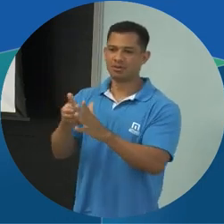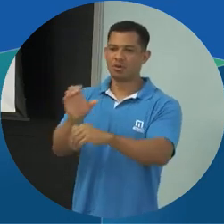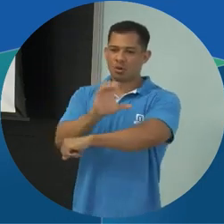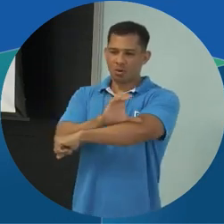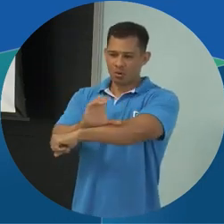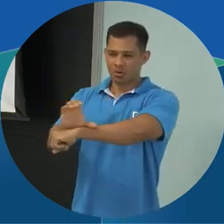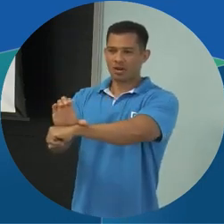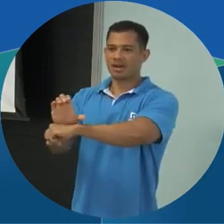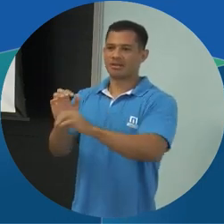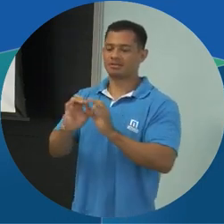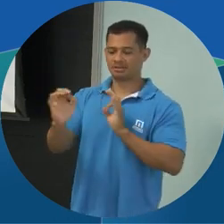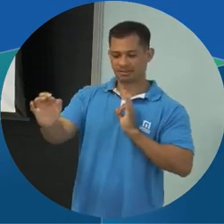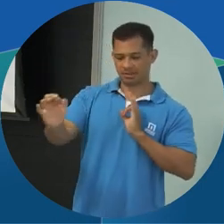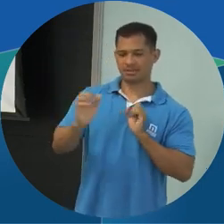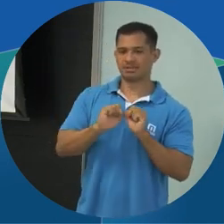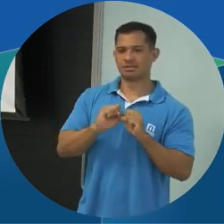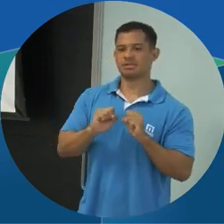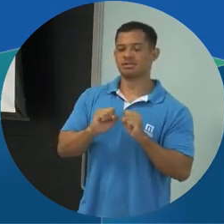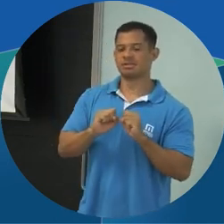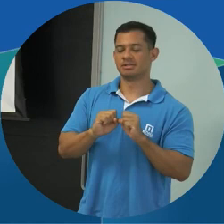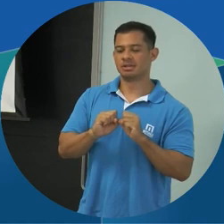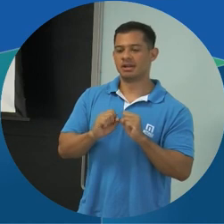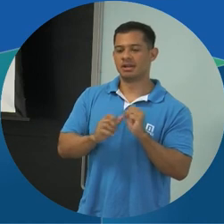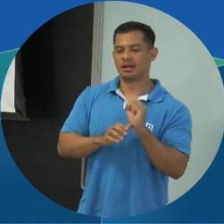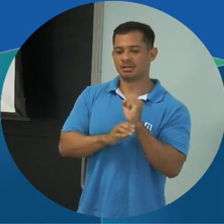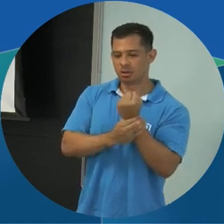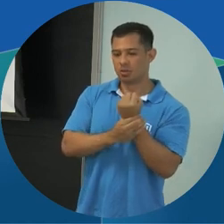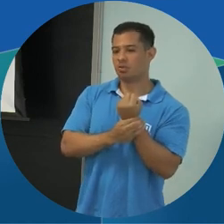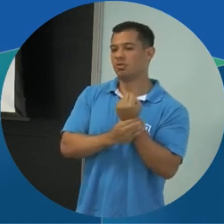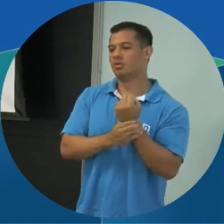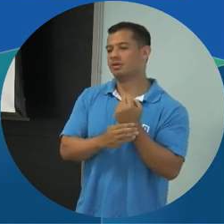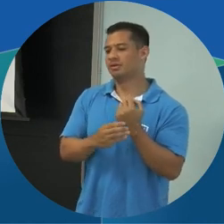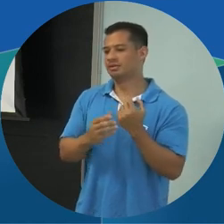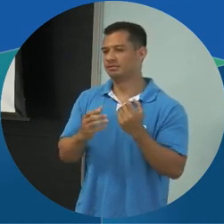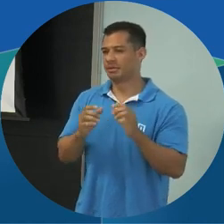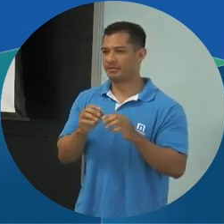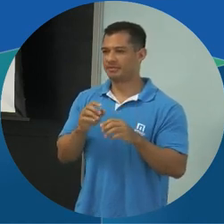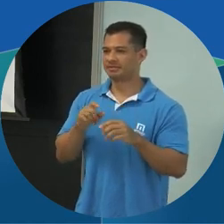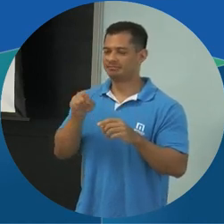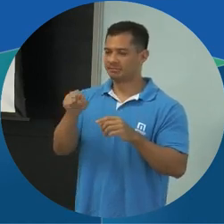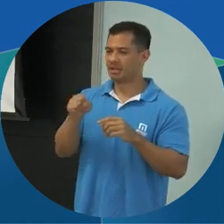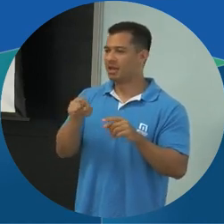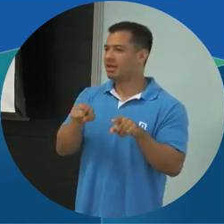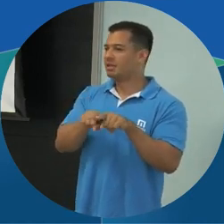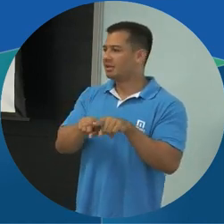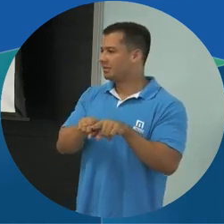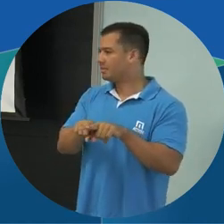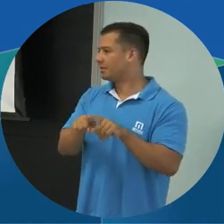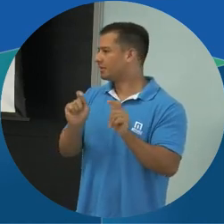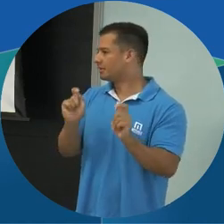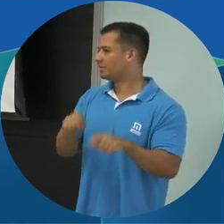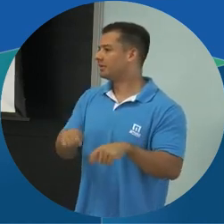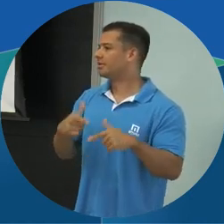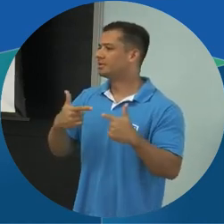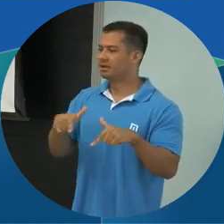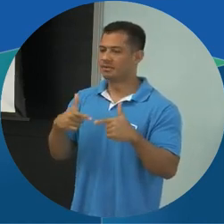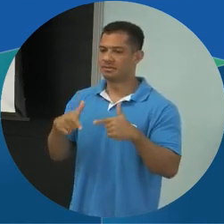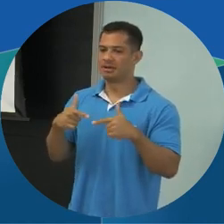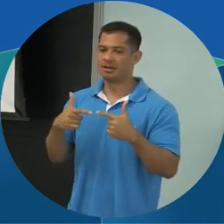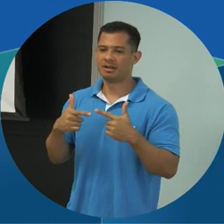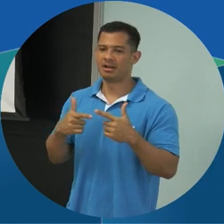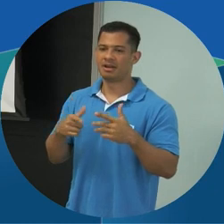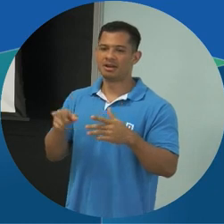distância segura, tá? Fazendo os avanços, as manobras com o equipamento, como também você pode trabalhar com o equipamento de